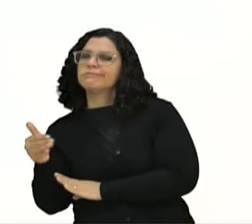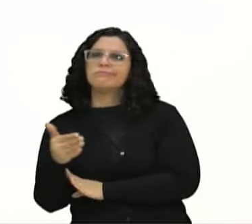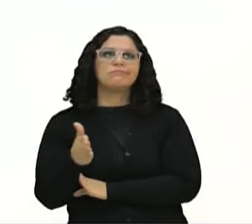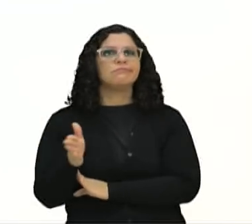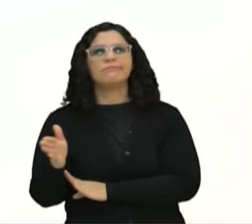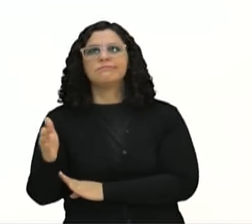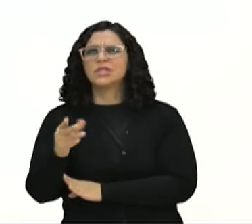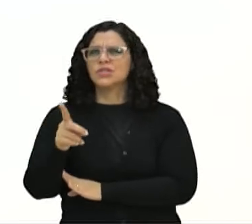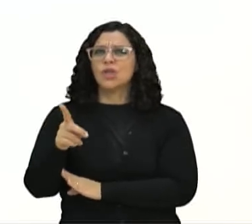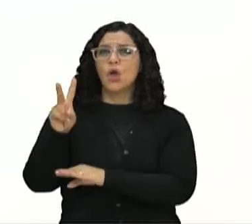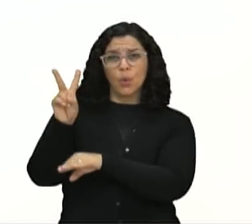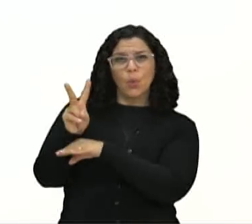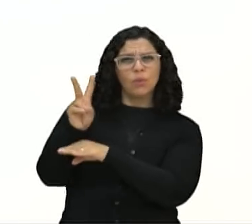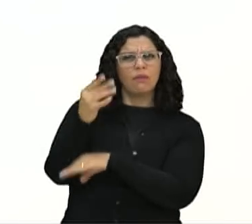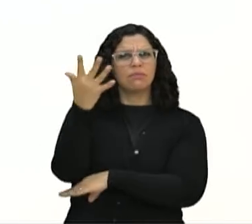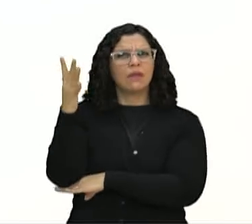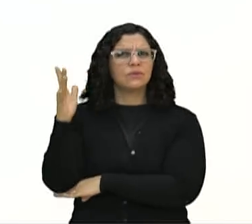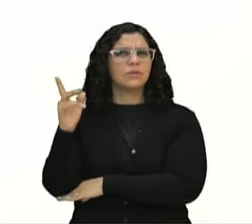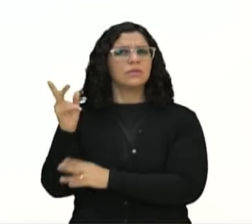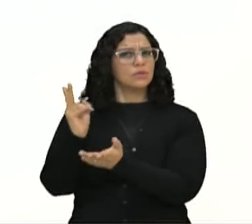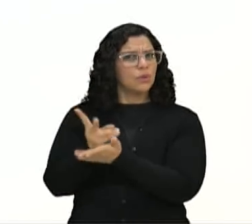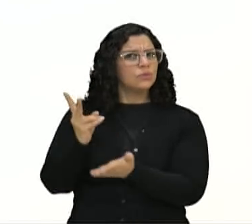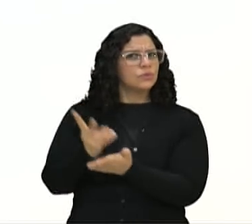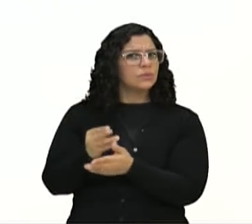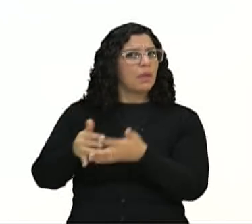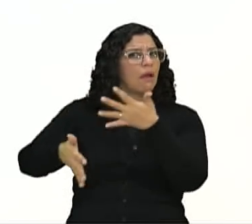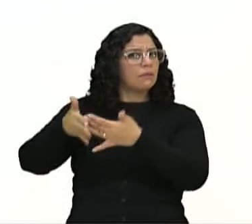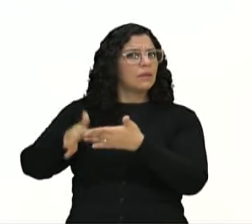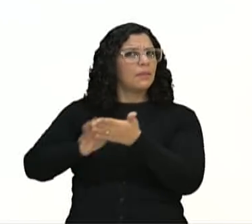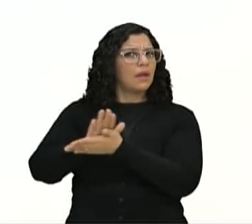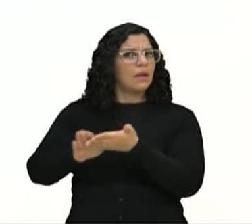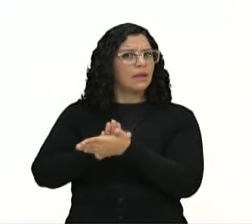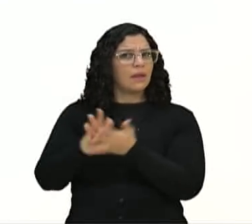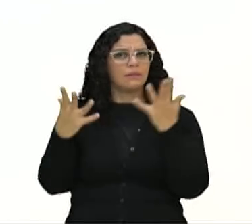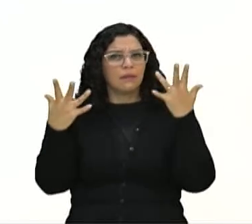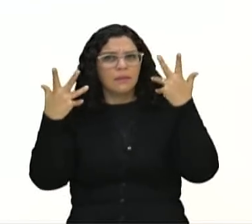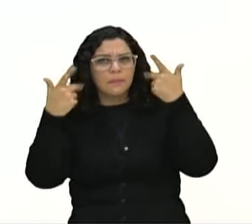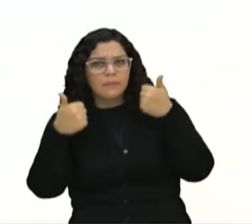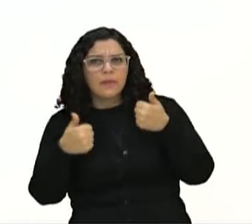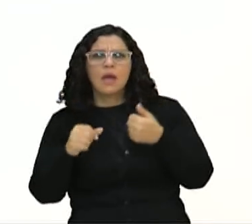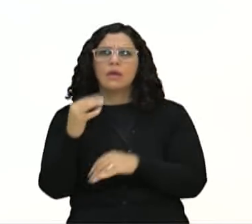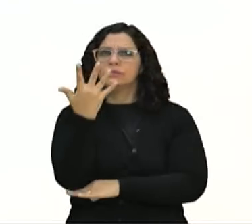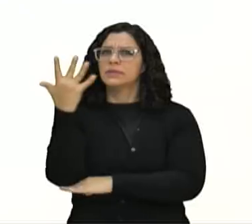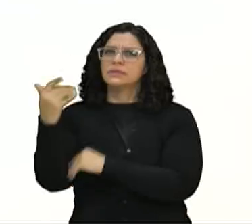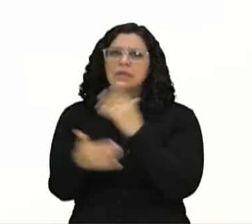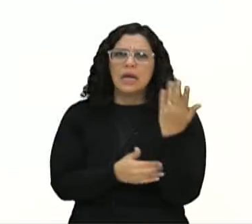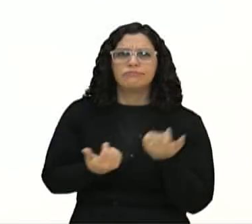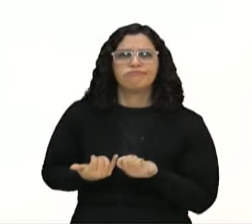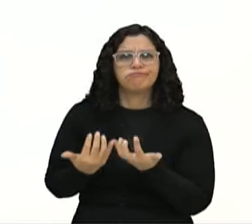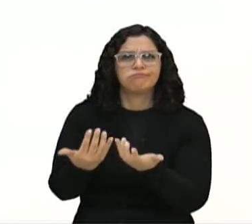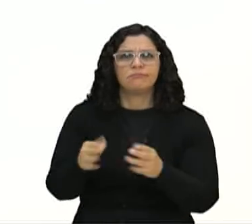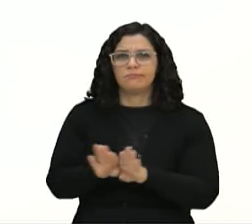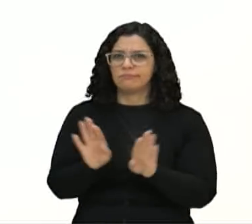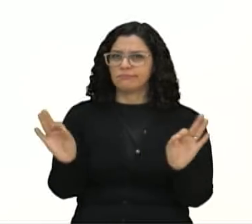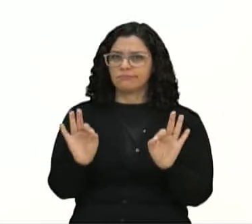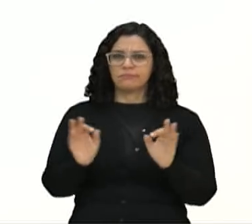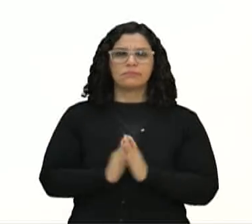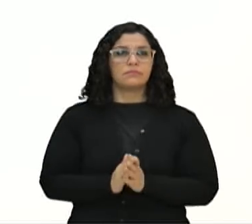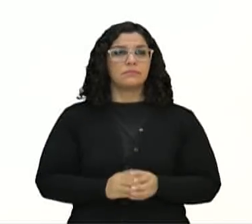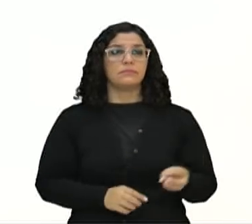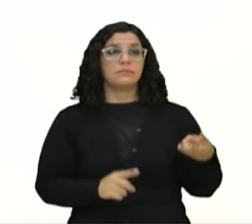os pontos da natureza, né? Sem atrapalhar a vida dos animais, das plantas, né? Será que